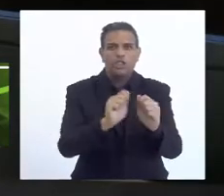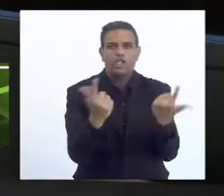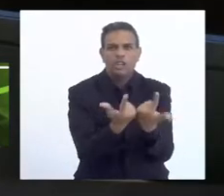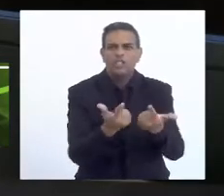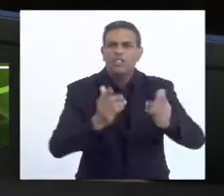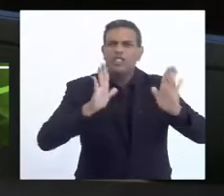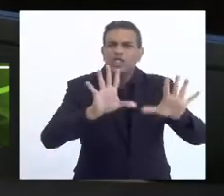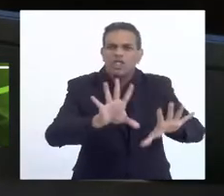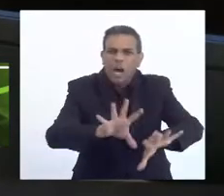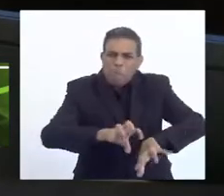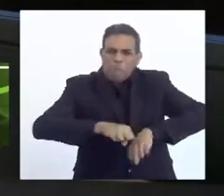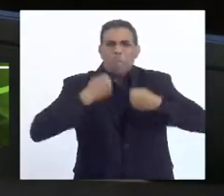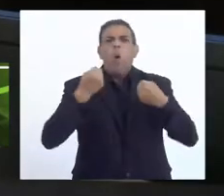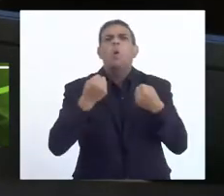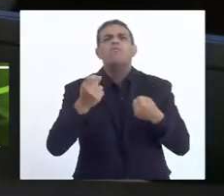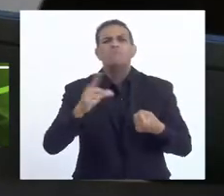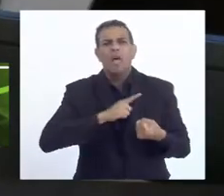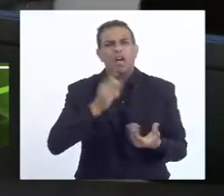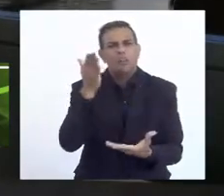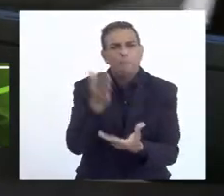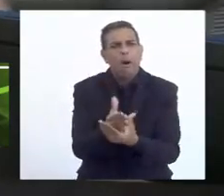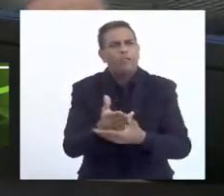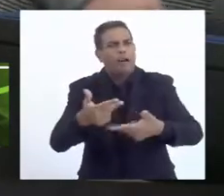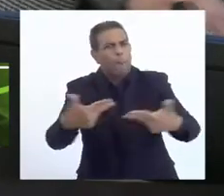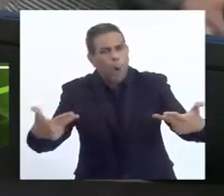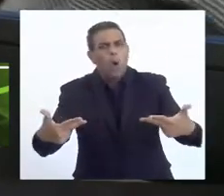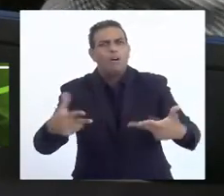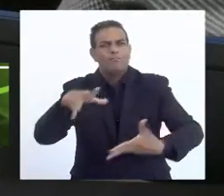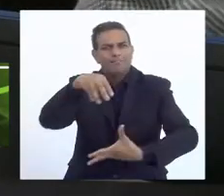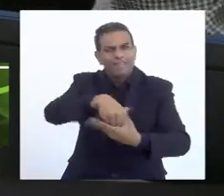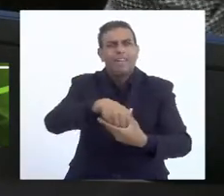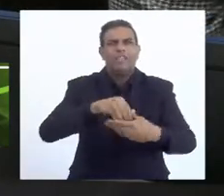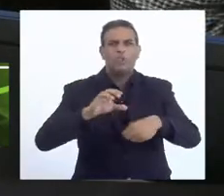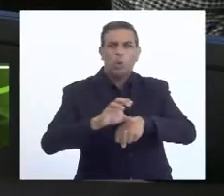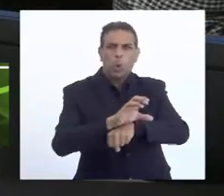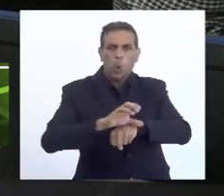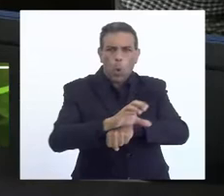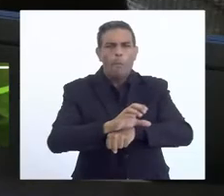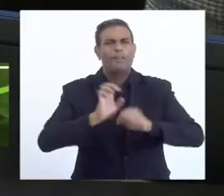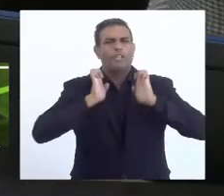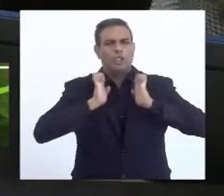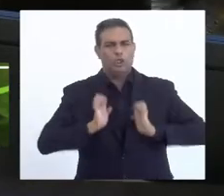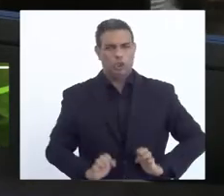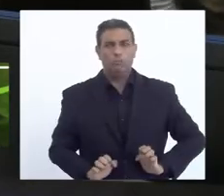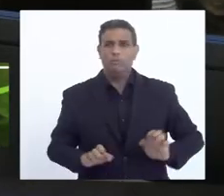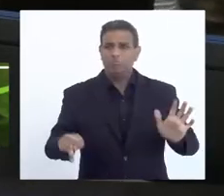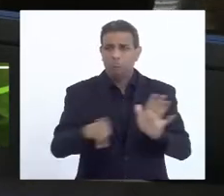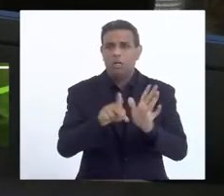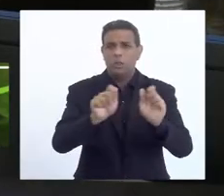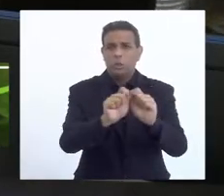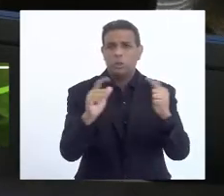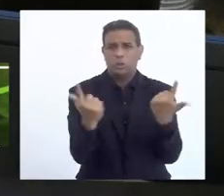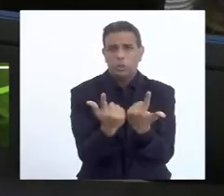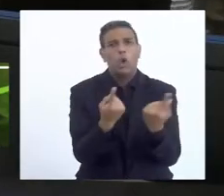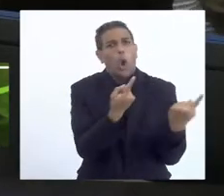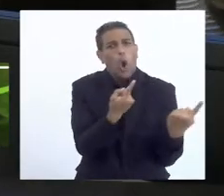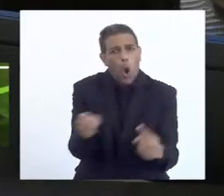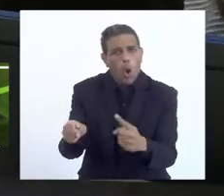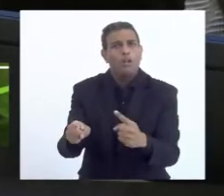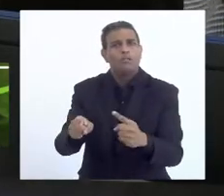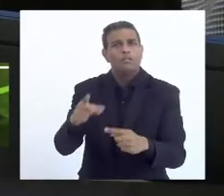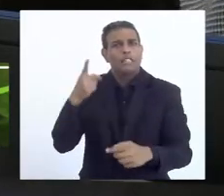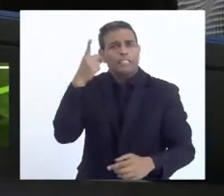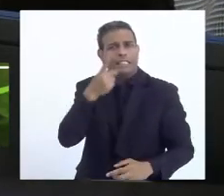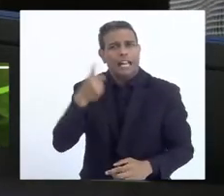muitos, inclusive, tem processos dentro da comissão de ética dentro dessa casa contra deputados